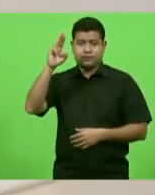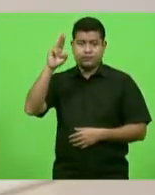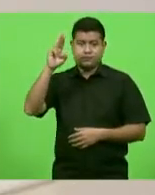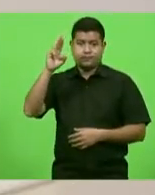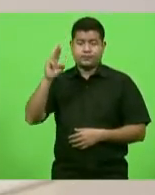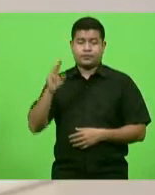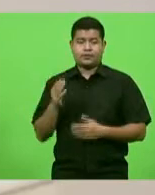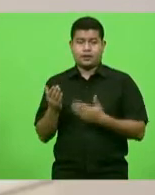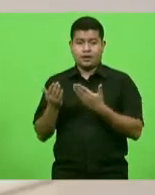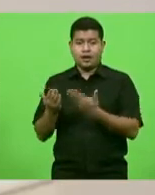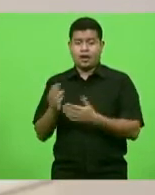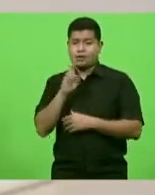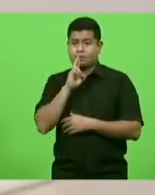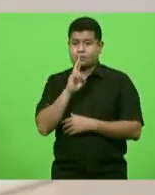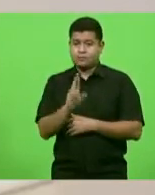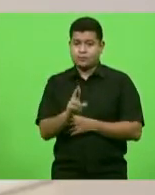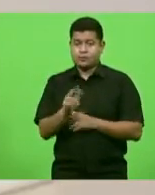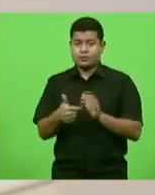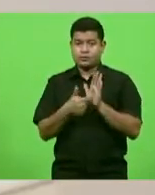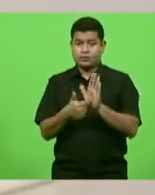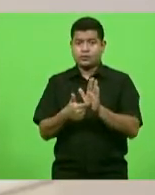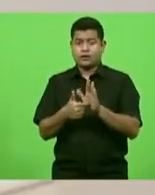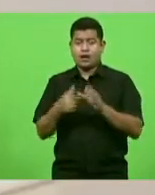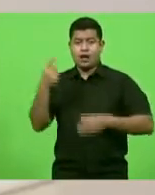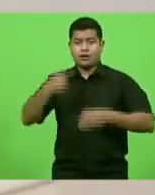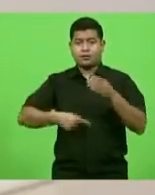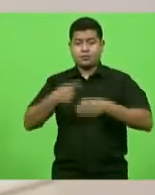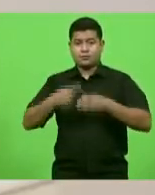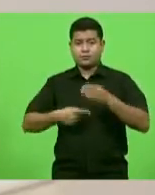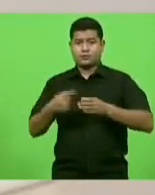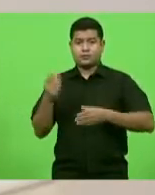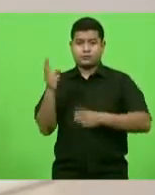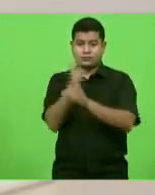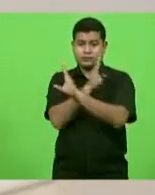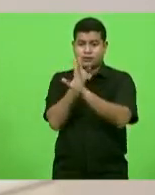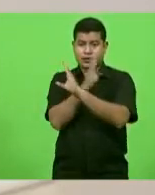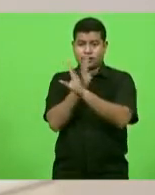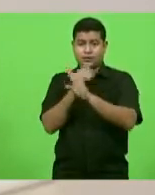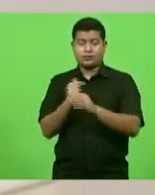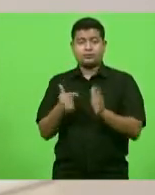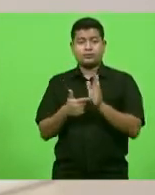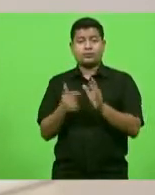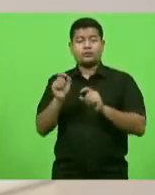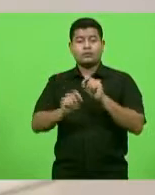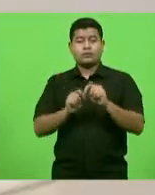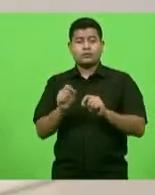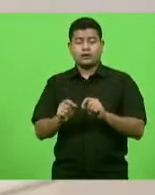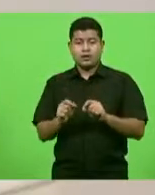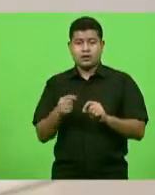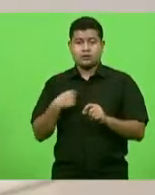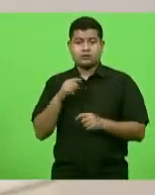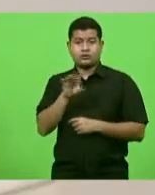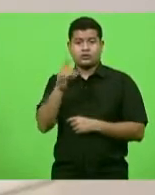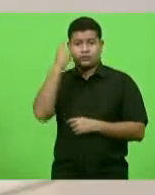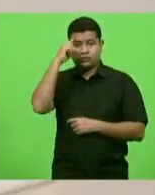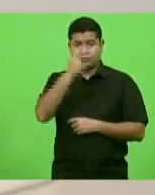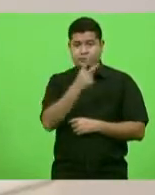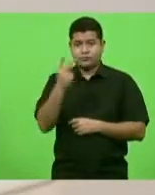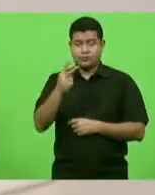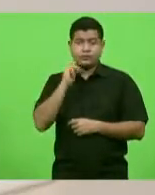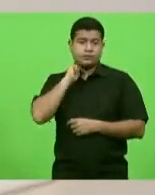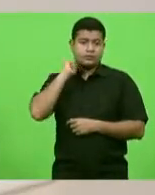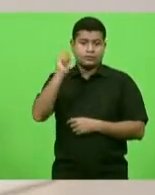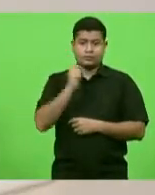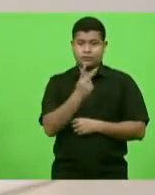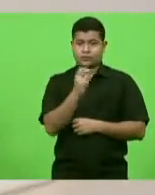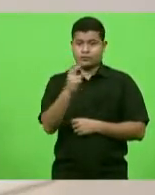sua resposta apresentada à Comissão Parlamentar de Inquérito, apontou que somente em 22 de 4 de 2020, em